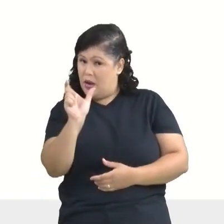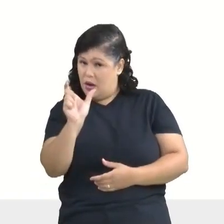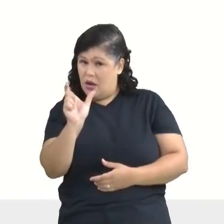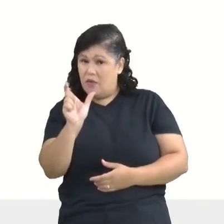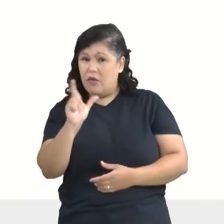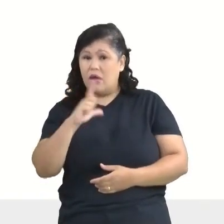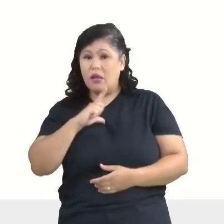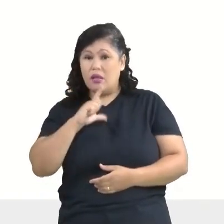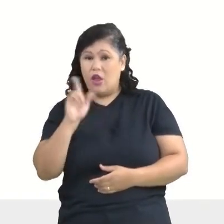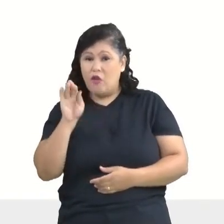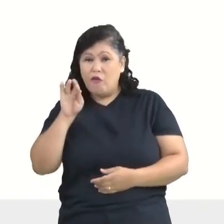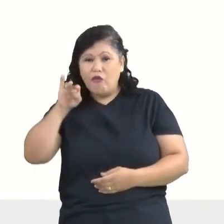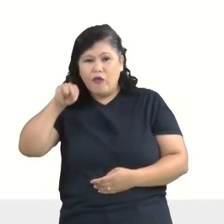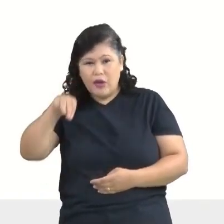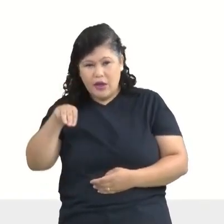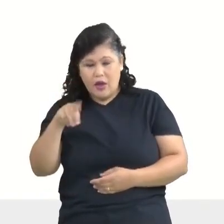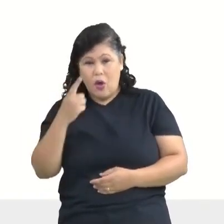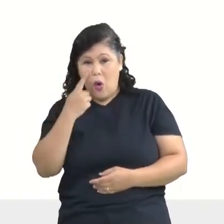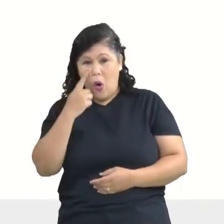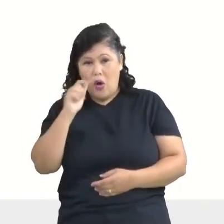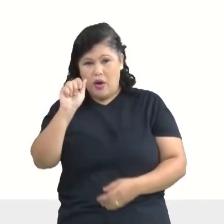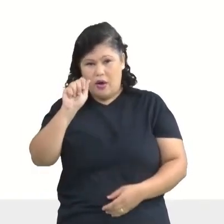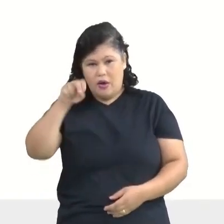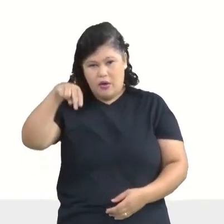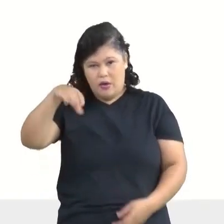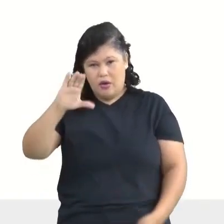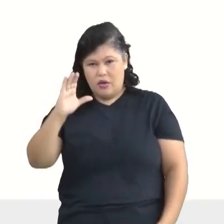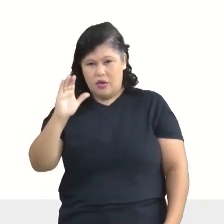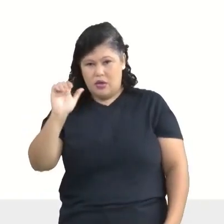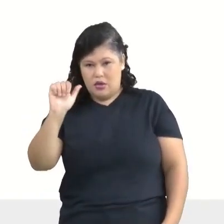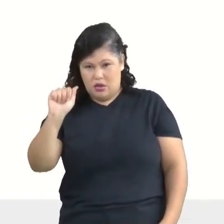elas tiveram. A-N, C